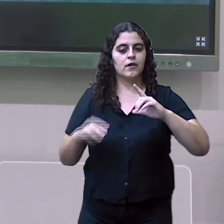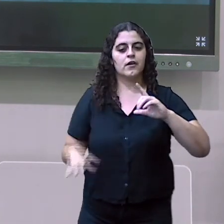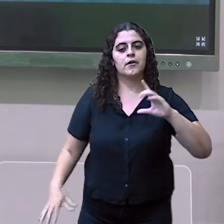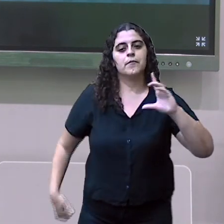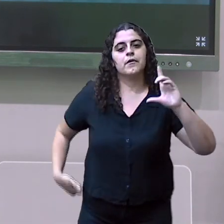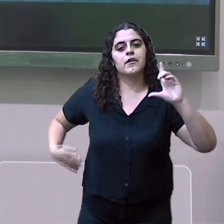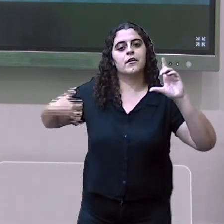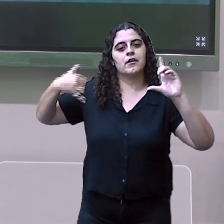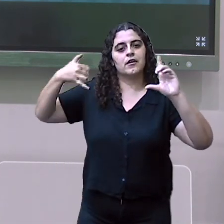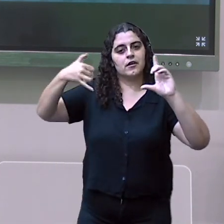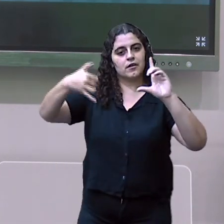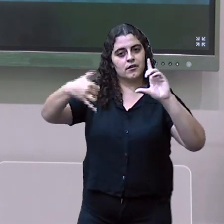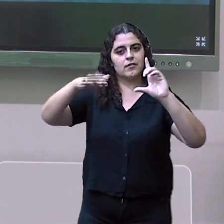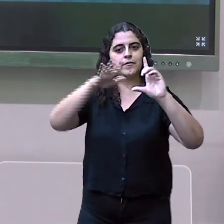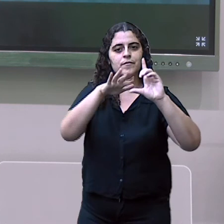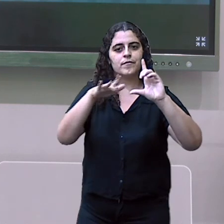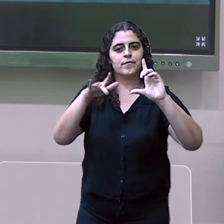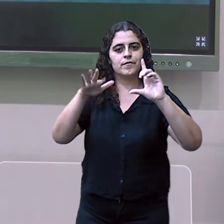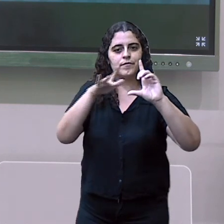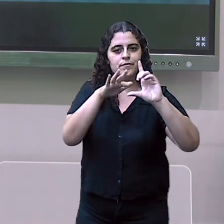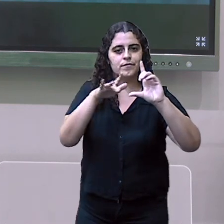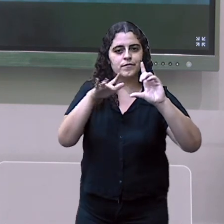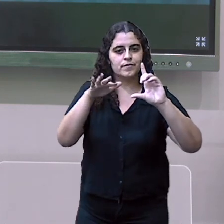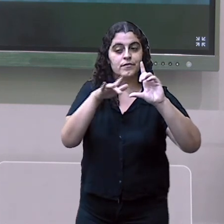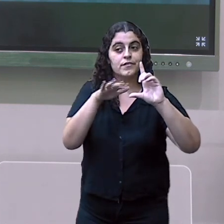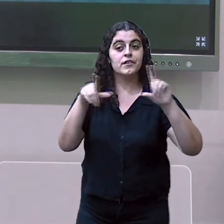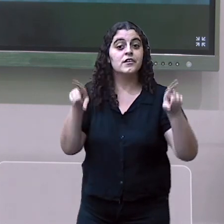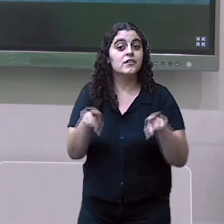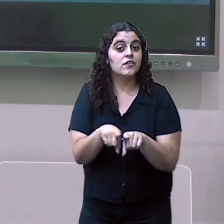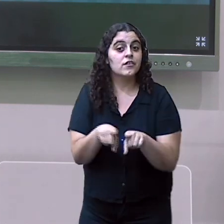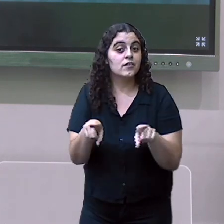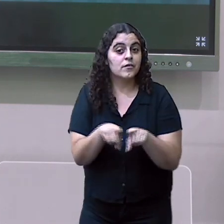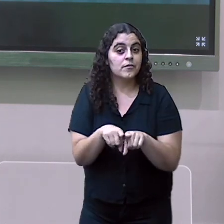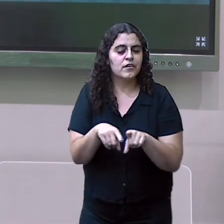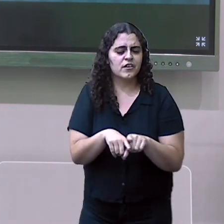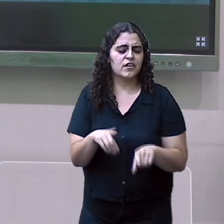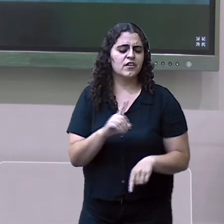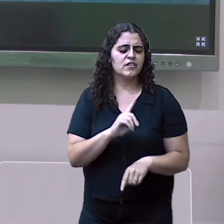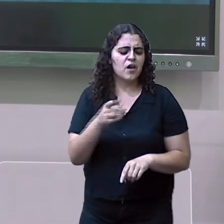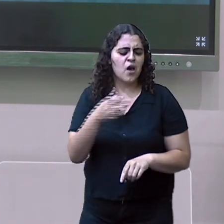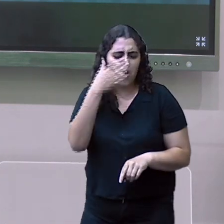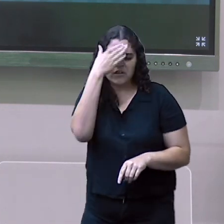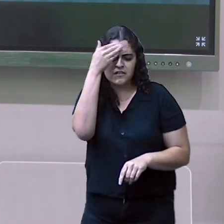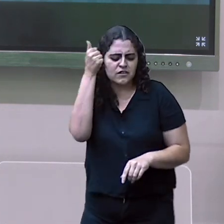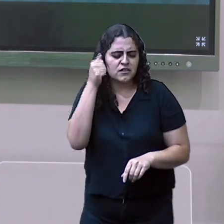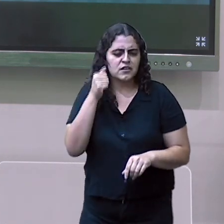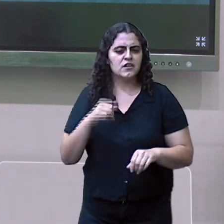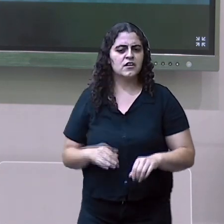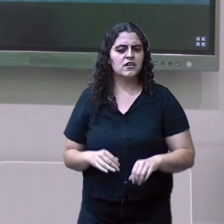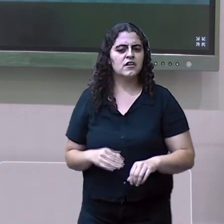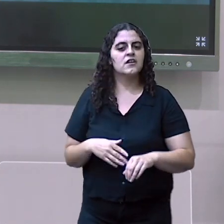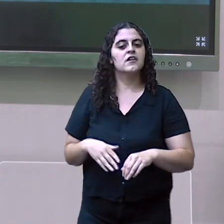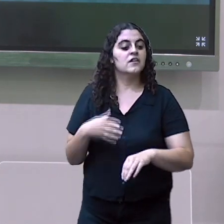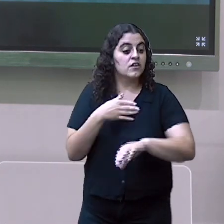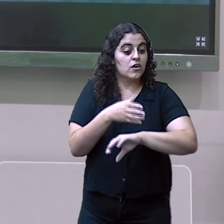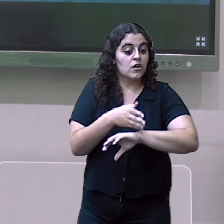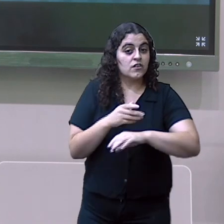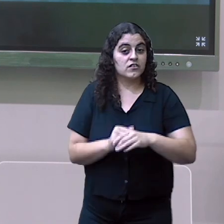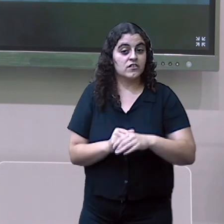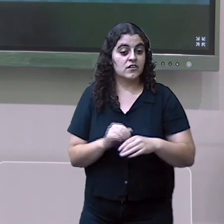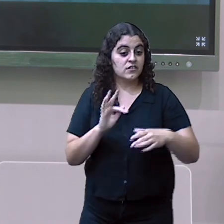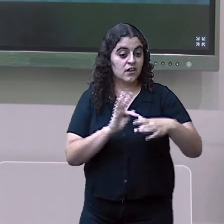apontar a câmera do seu celular nesta imagem que aparece no canto da tela. E também não deixe de rever as nossas aulas no canal do YouTube